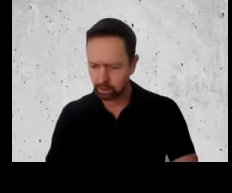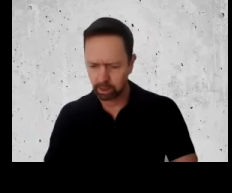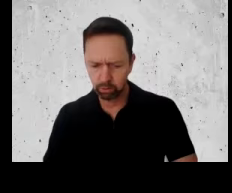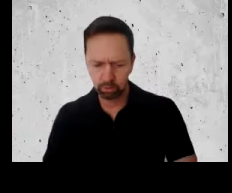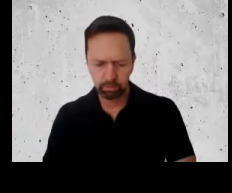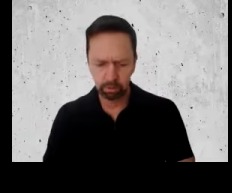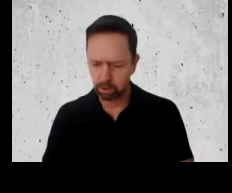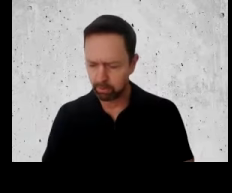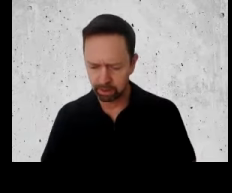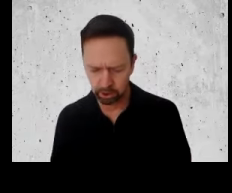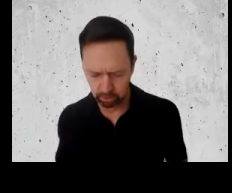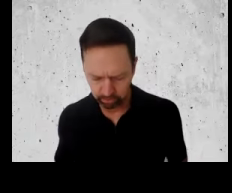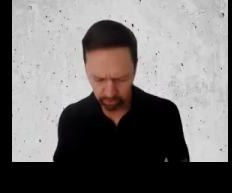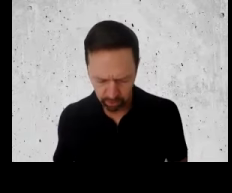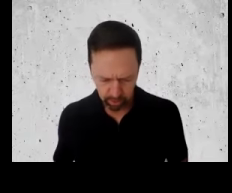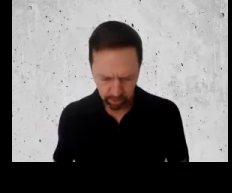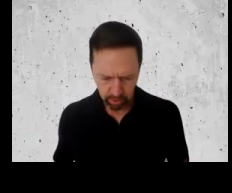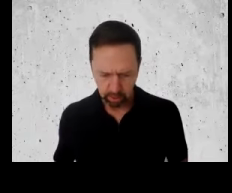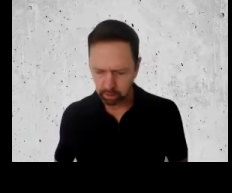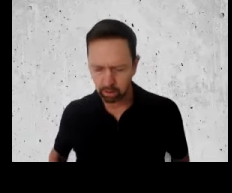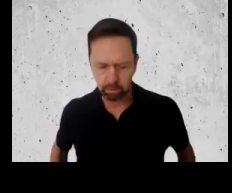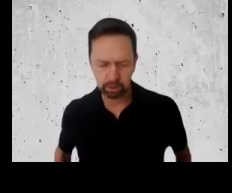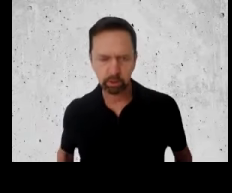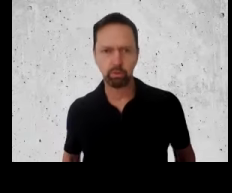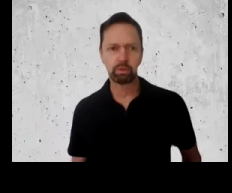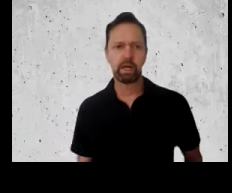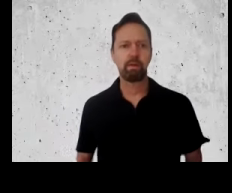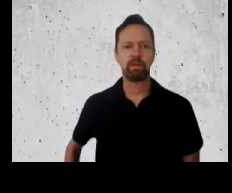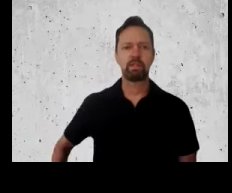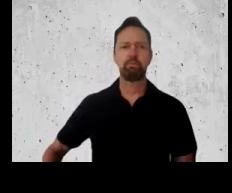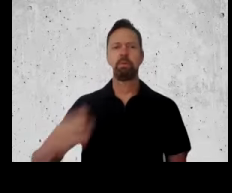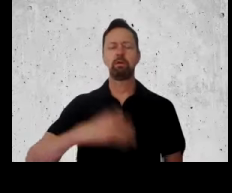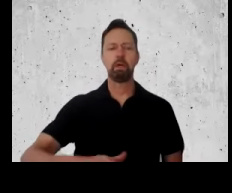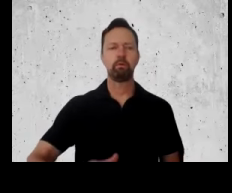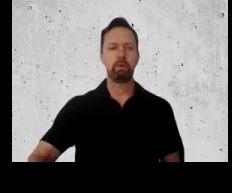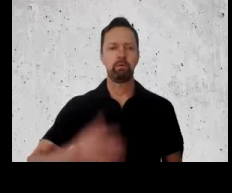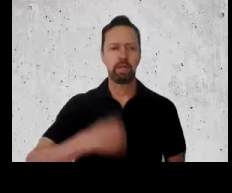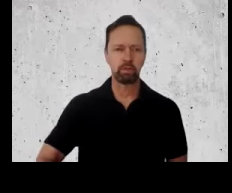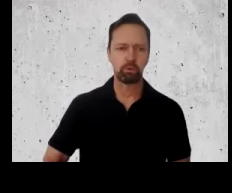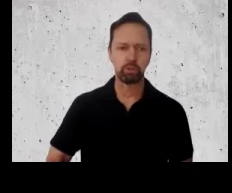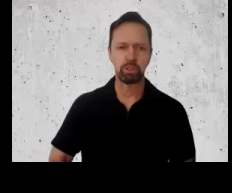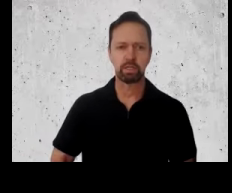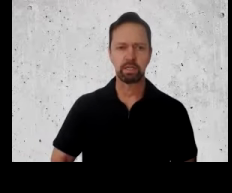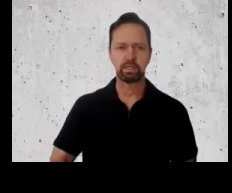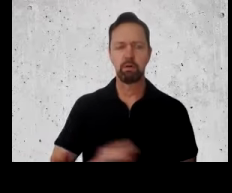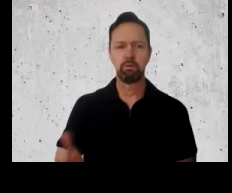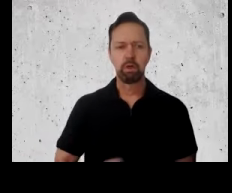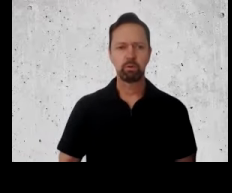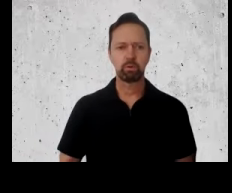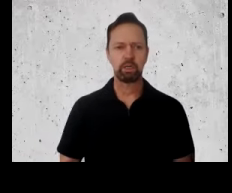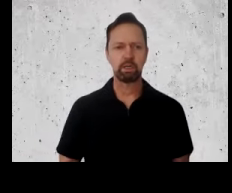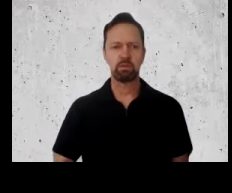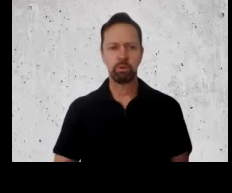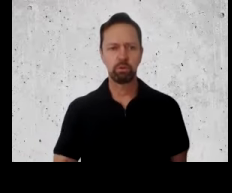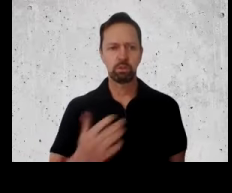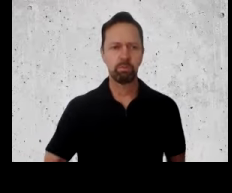sendo apresentado e debatido. Então, acho que o timing vai ser primeiro eu vou falar sobre custos de transação,